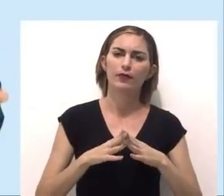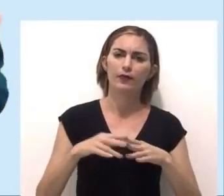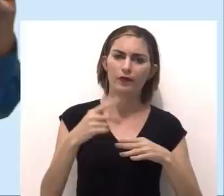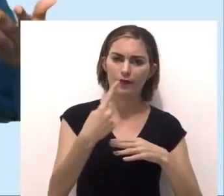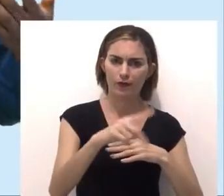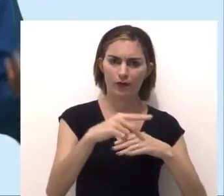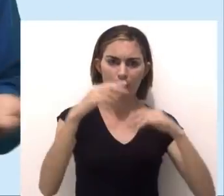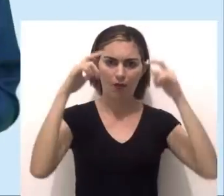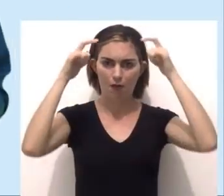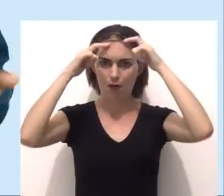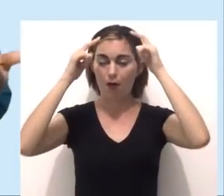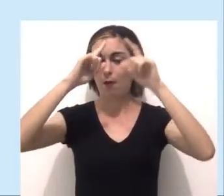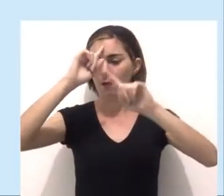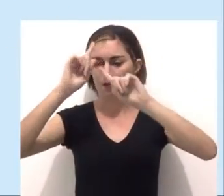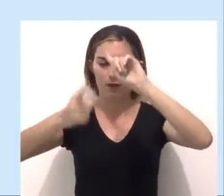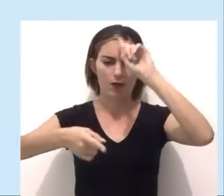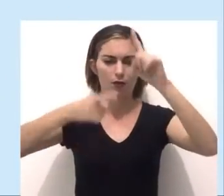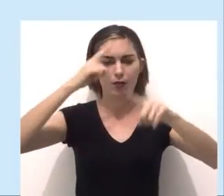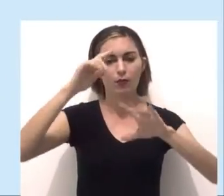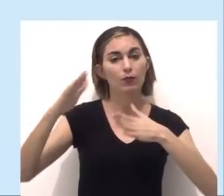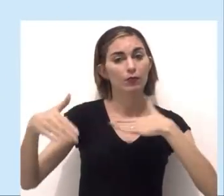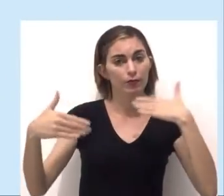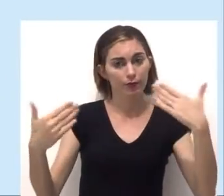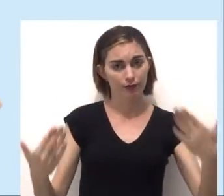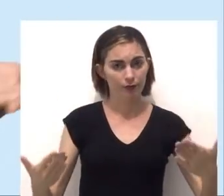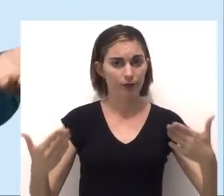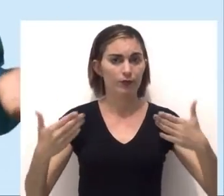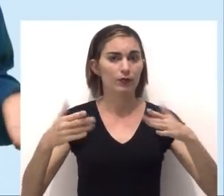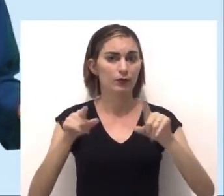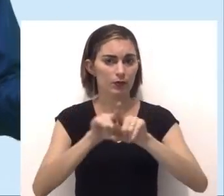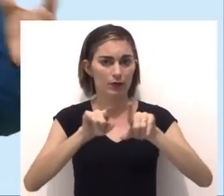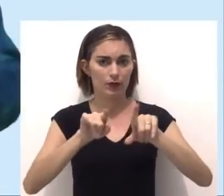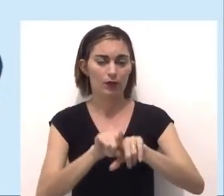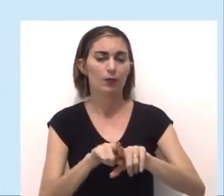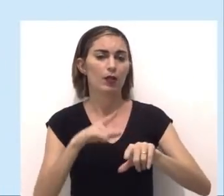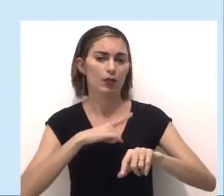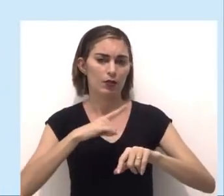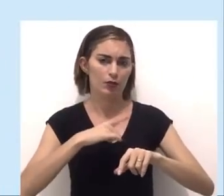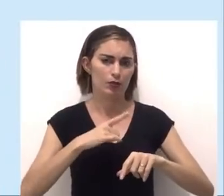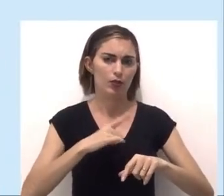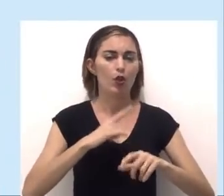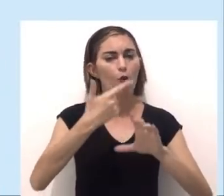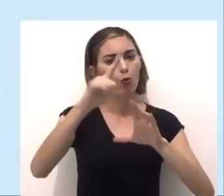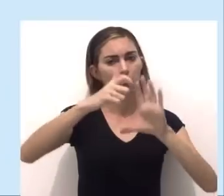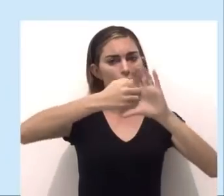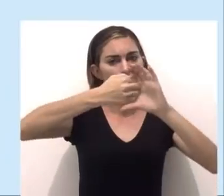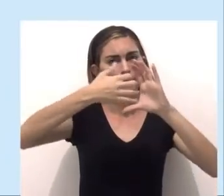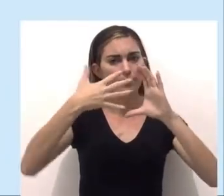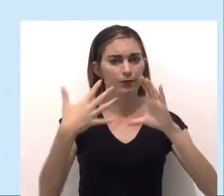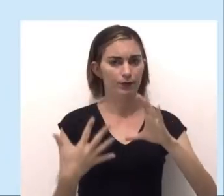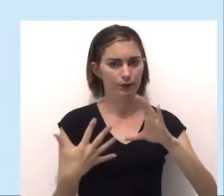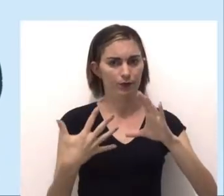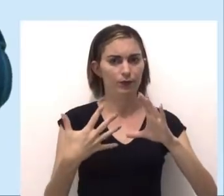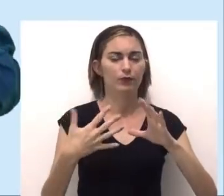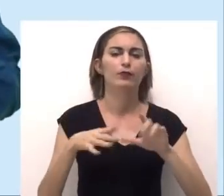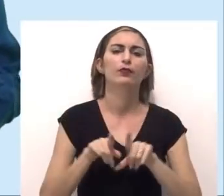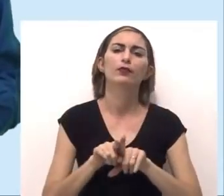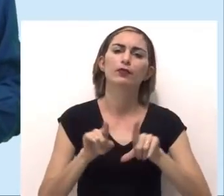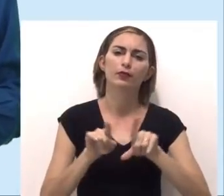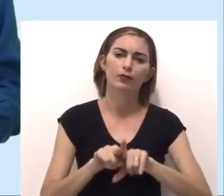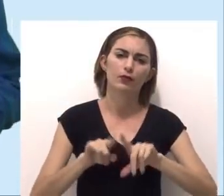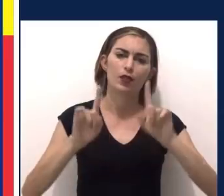isso. Quem determinava. Então, na realidade, também nós tínhamos outra característica, né,